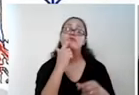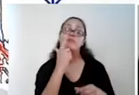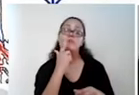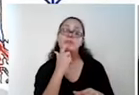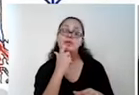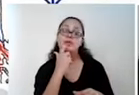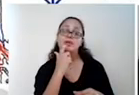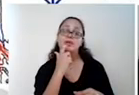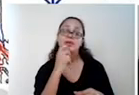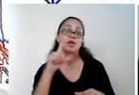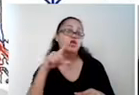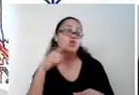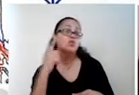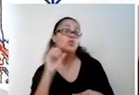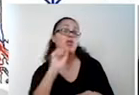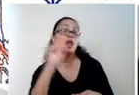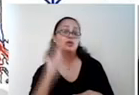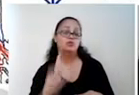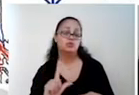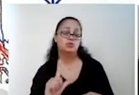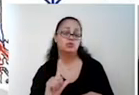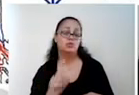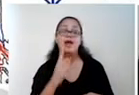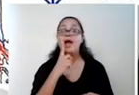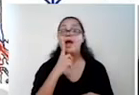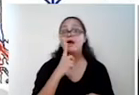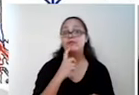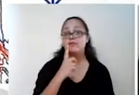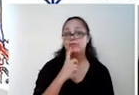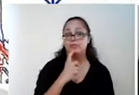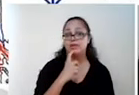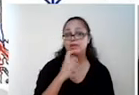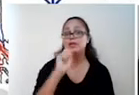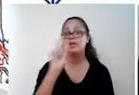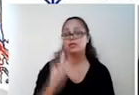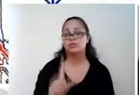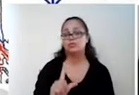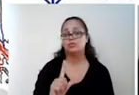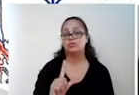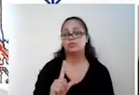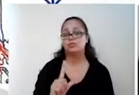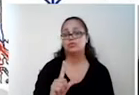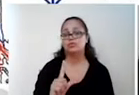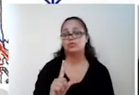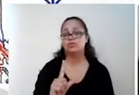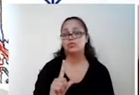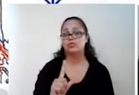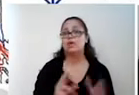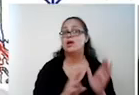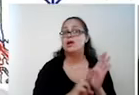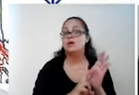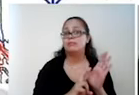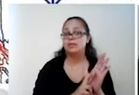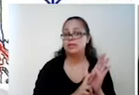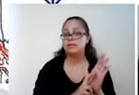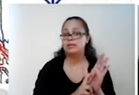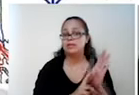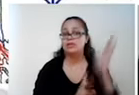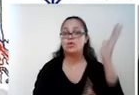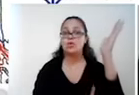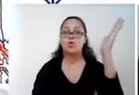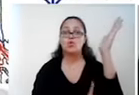e outras azuladas. As linhas vermelhadas e azuladas se referem aos vasos condutores que eu tanto falei até